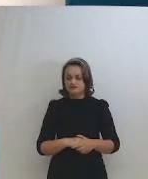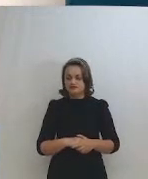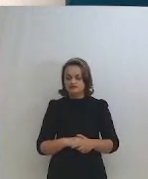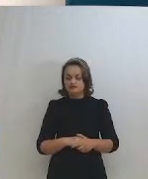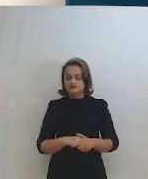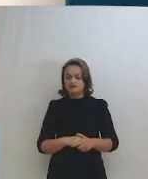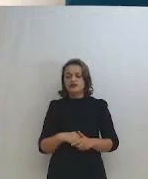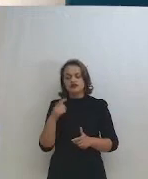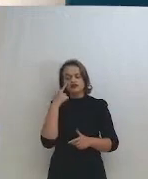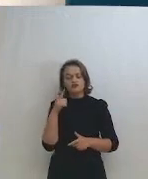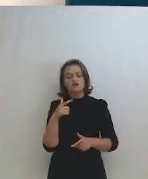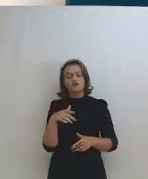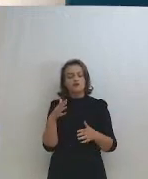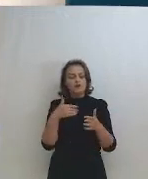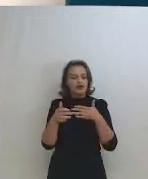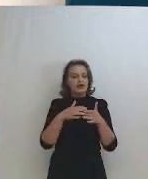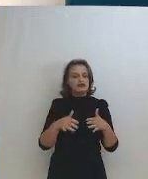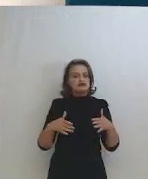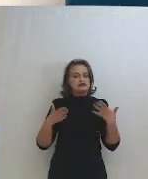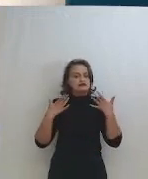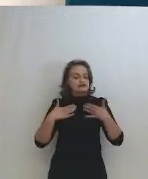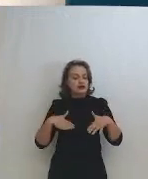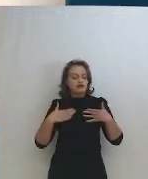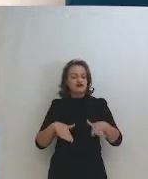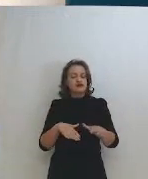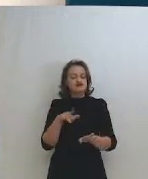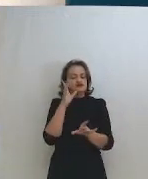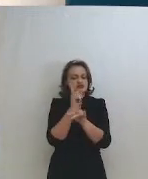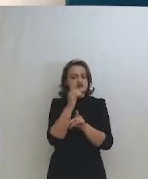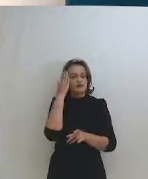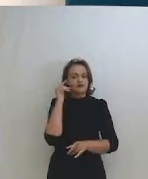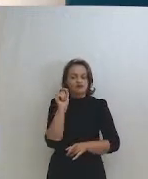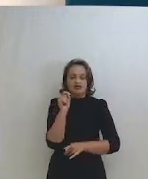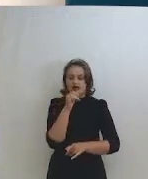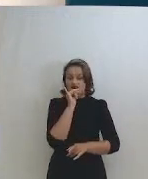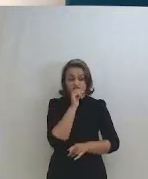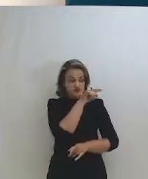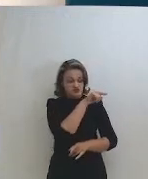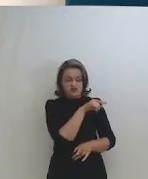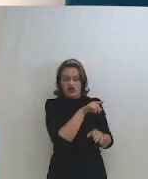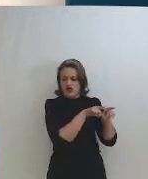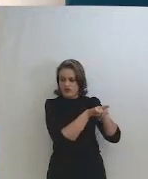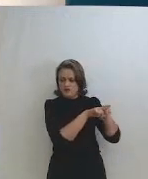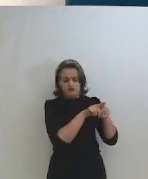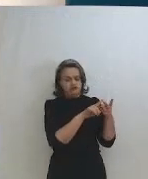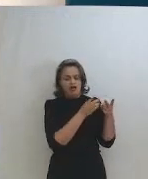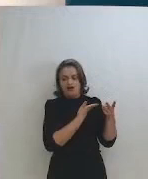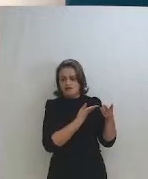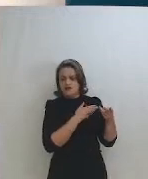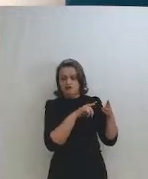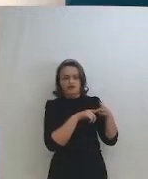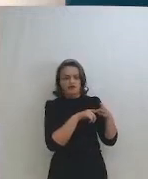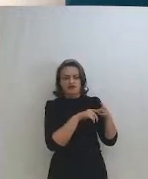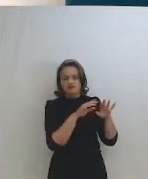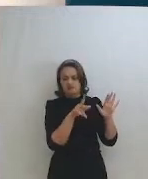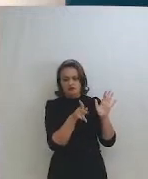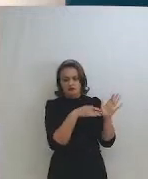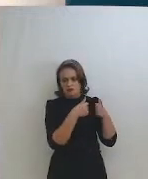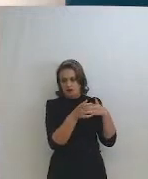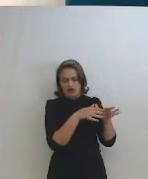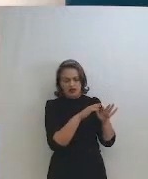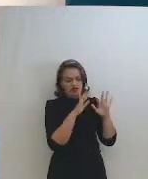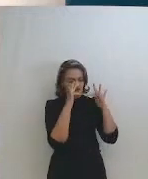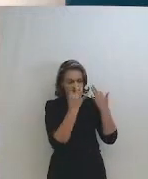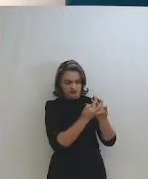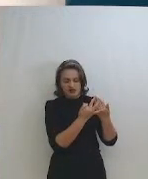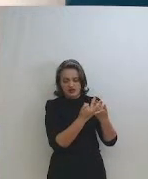da segurança de sabermos que se um irmão, amigo ou parente próximo vier a ser acusado de ter